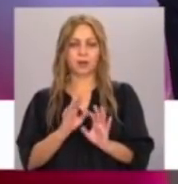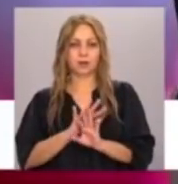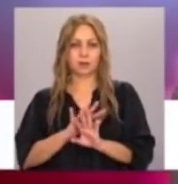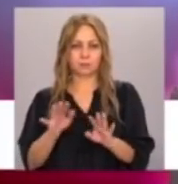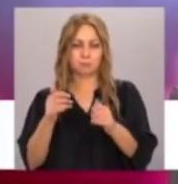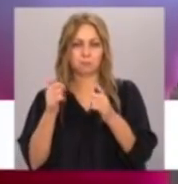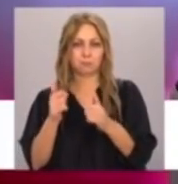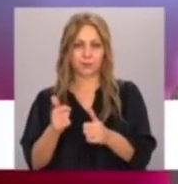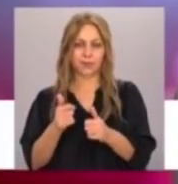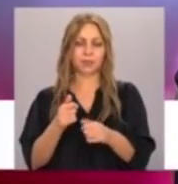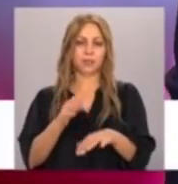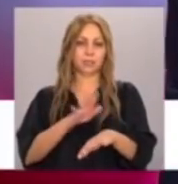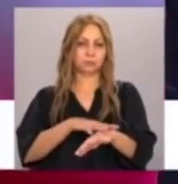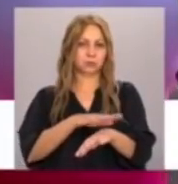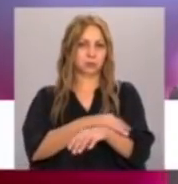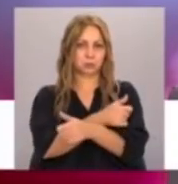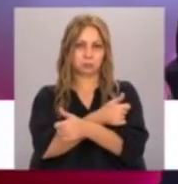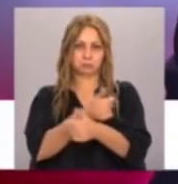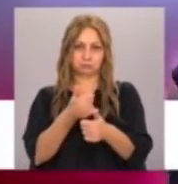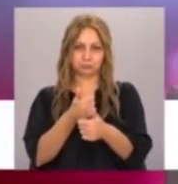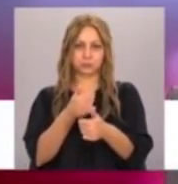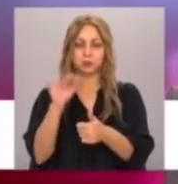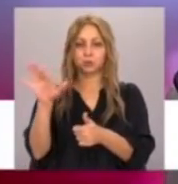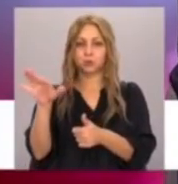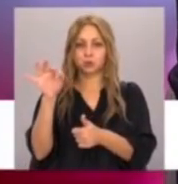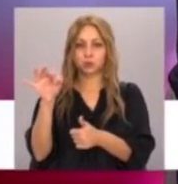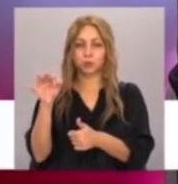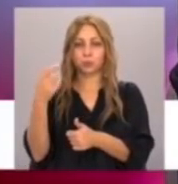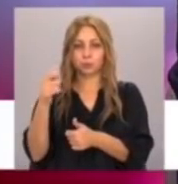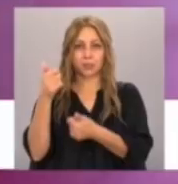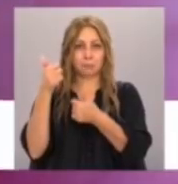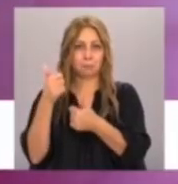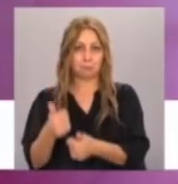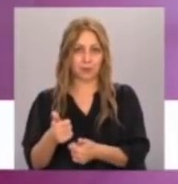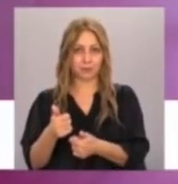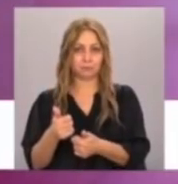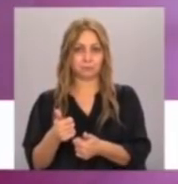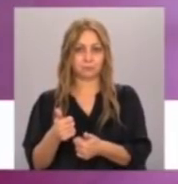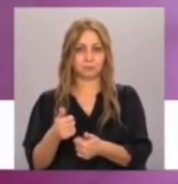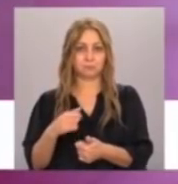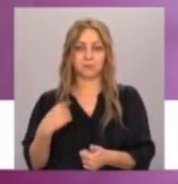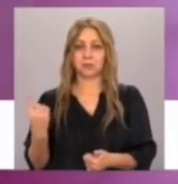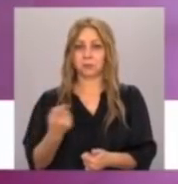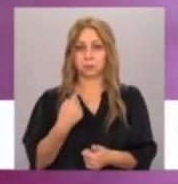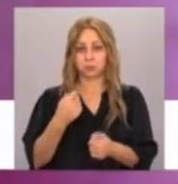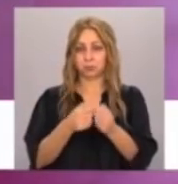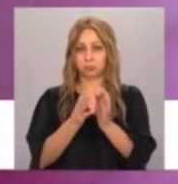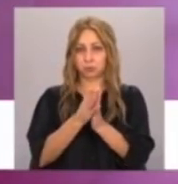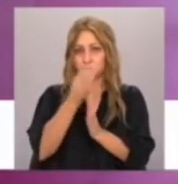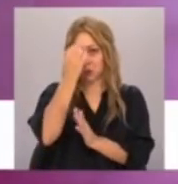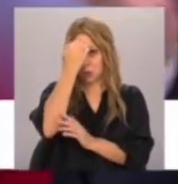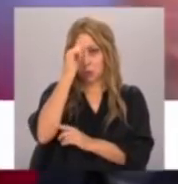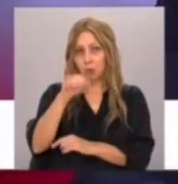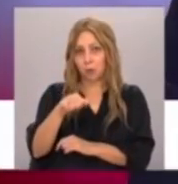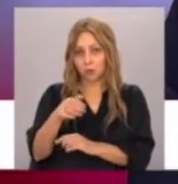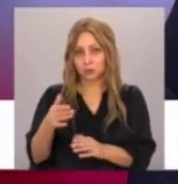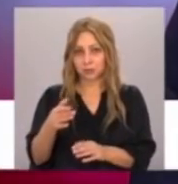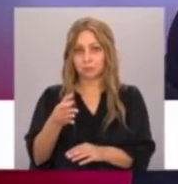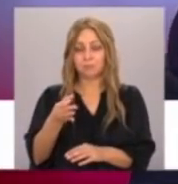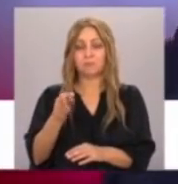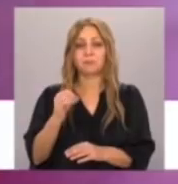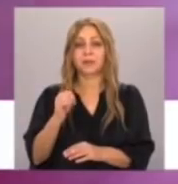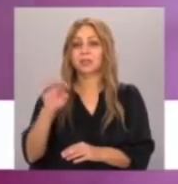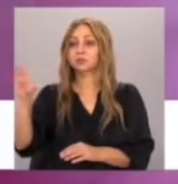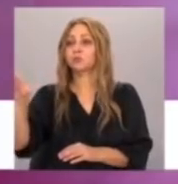tem uma excelente administração foi bem escolhido o presidente neste momento todos não mais concordarem sempre admirado estresse não foi